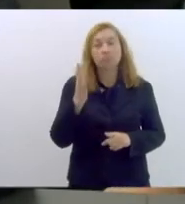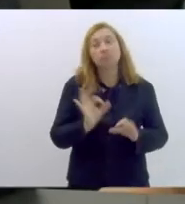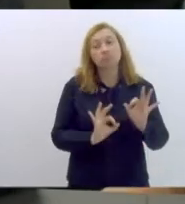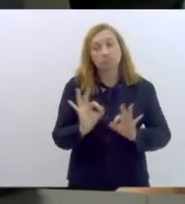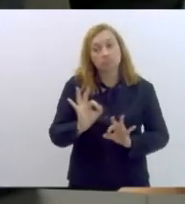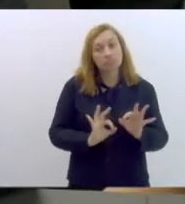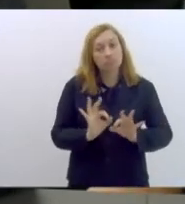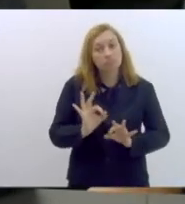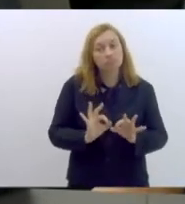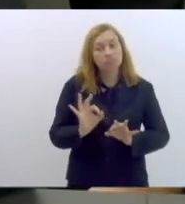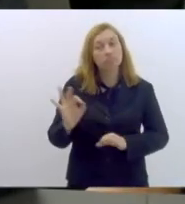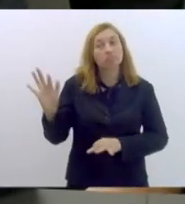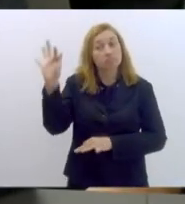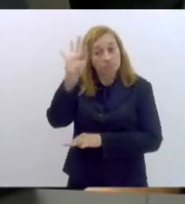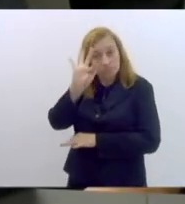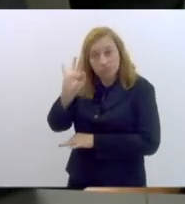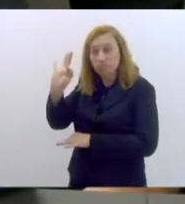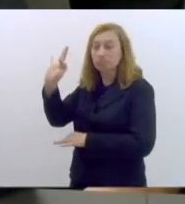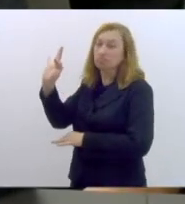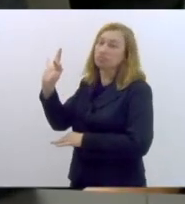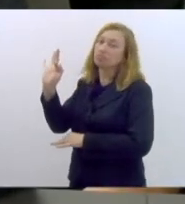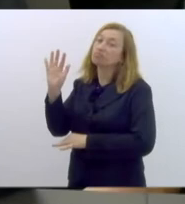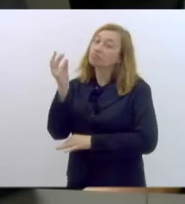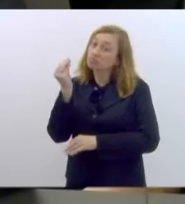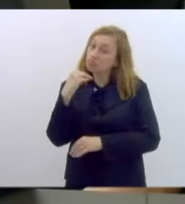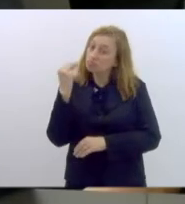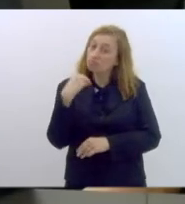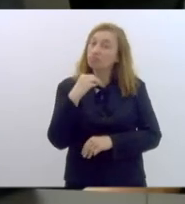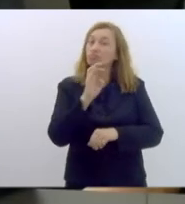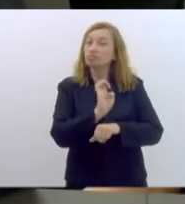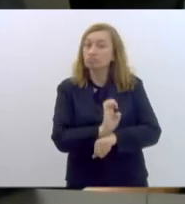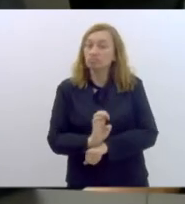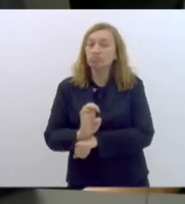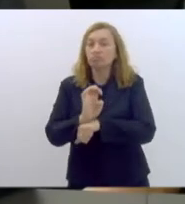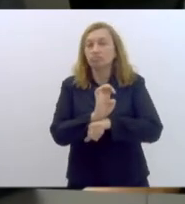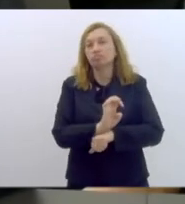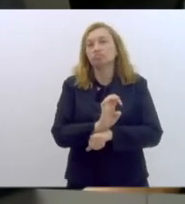projeto de uma federalização no enfraquecimento dos estados,